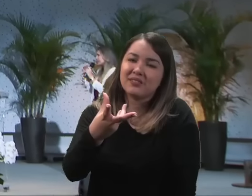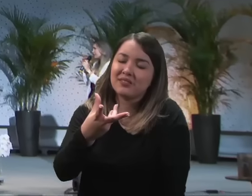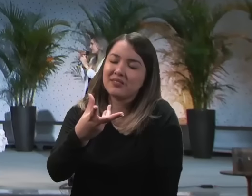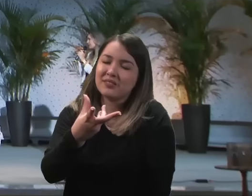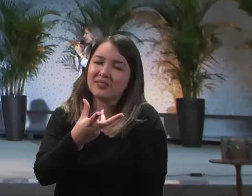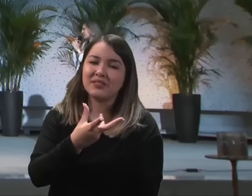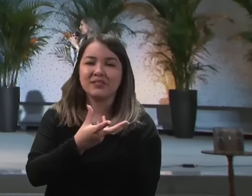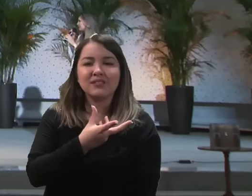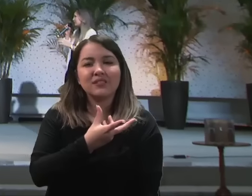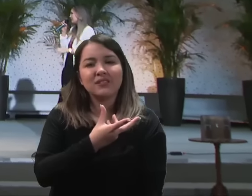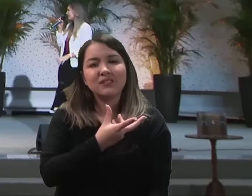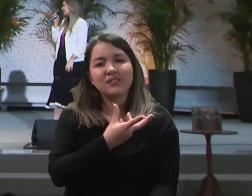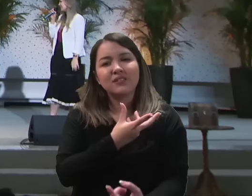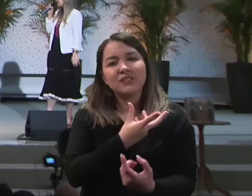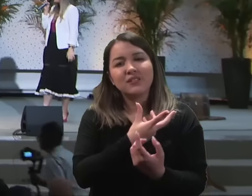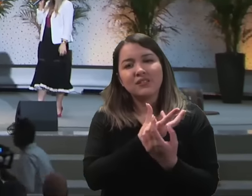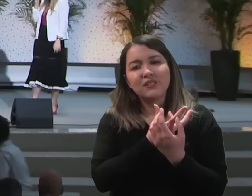salvação